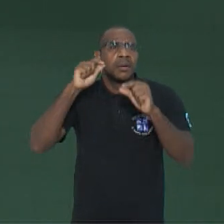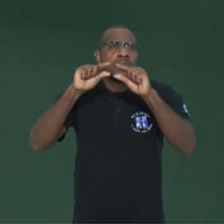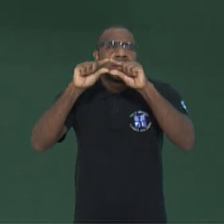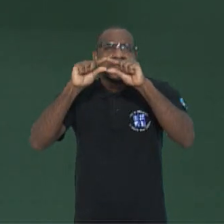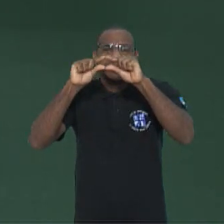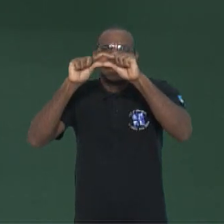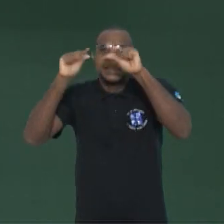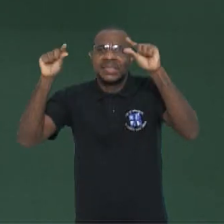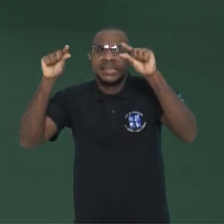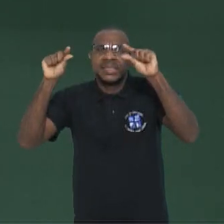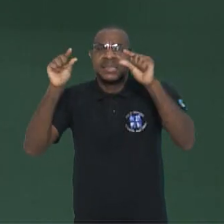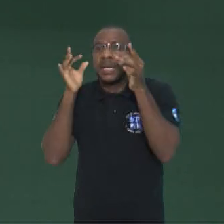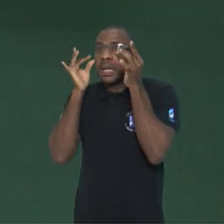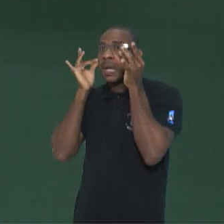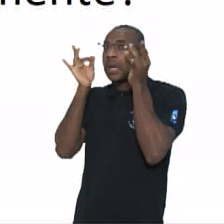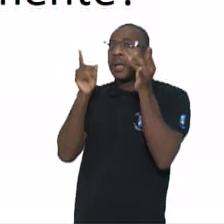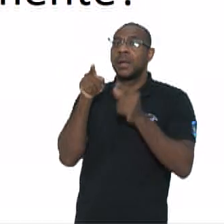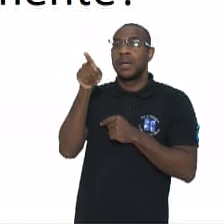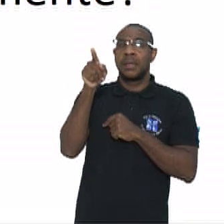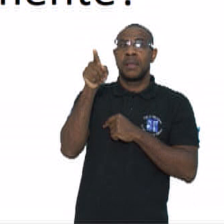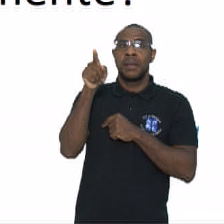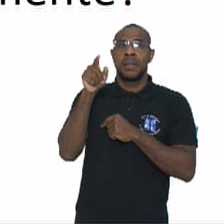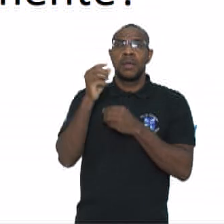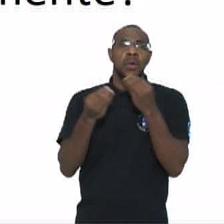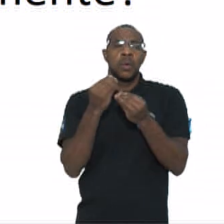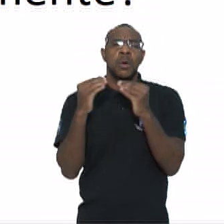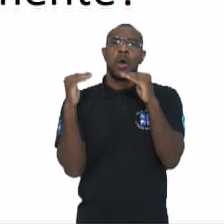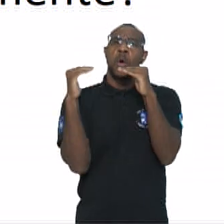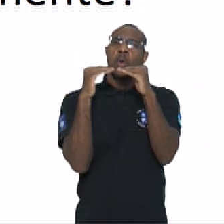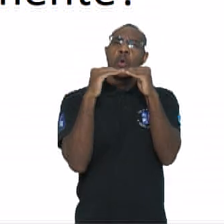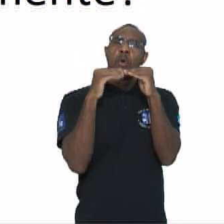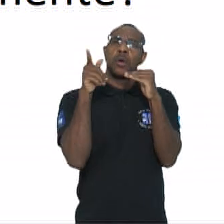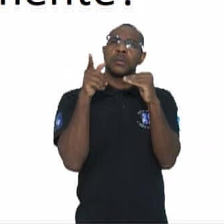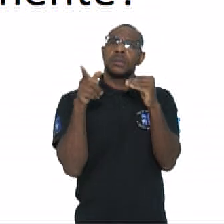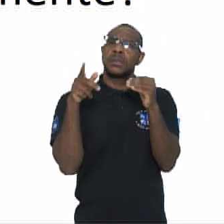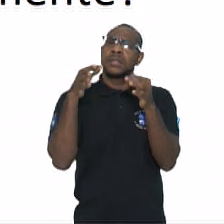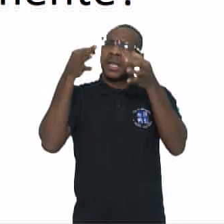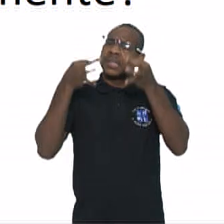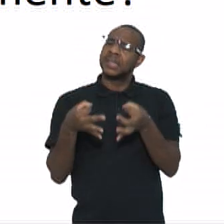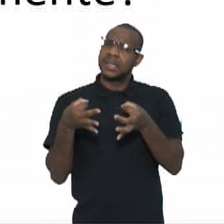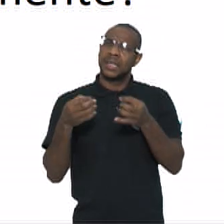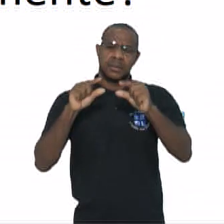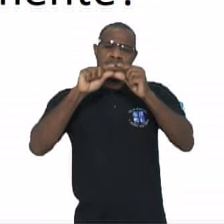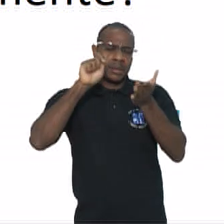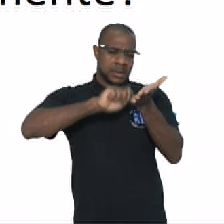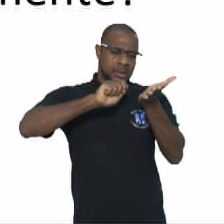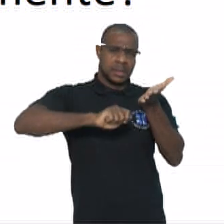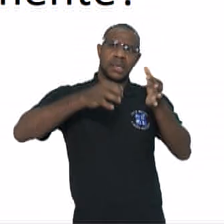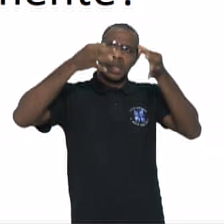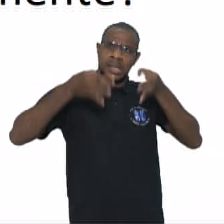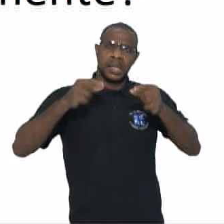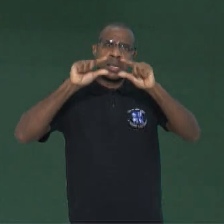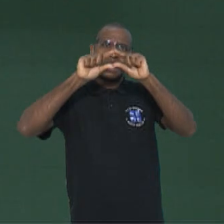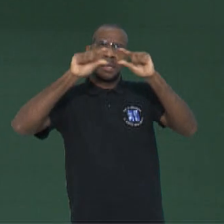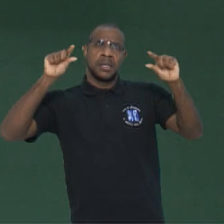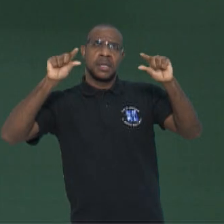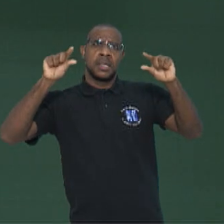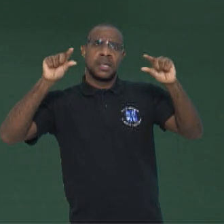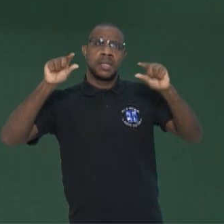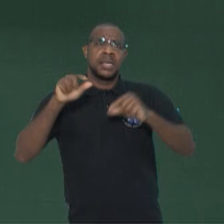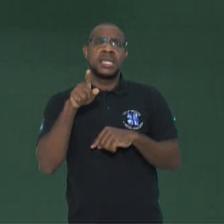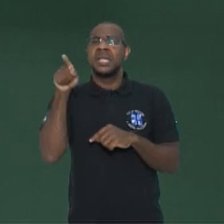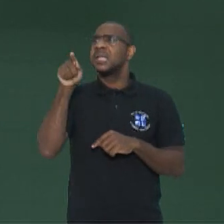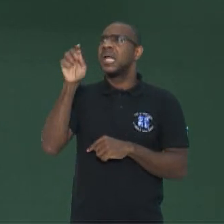atenção, né? Em termos de concordância, será que a afirmação está escrita corretamente? Será que